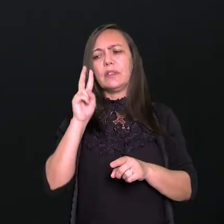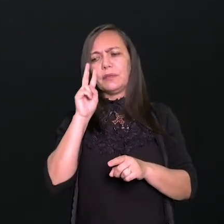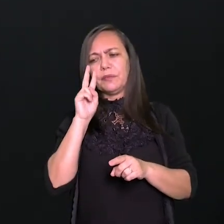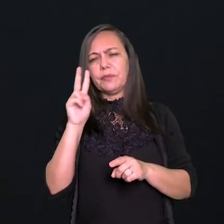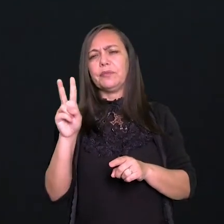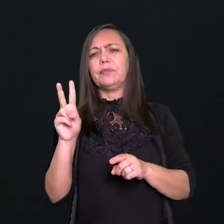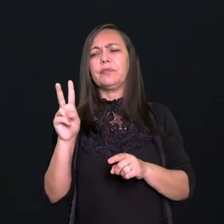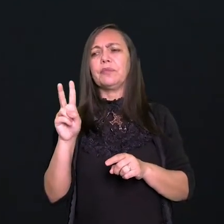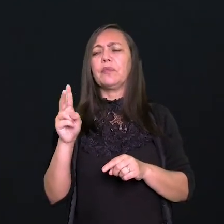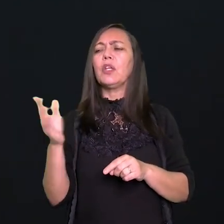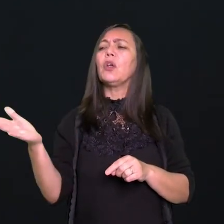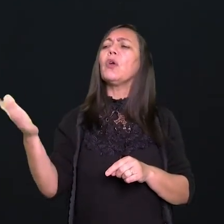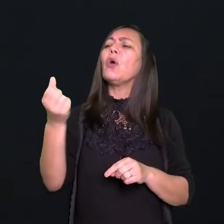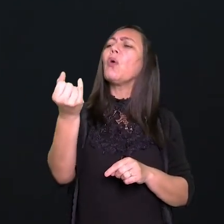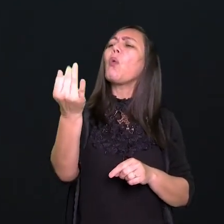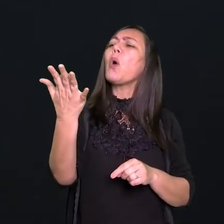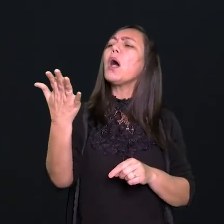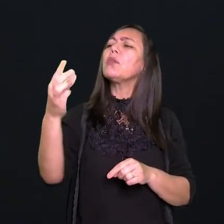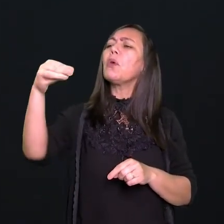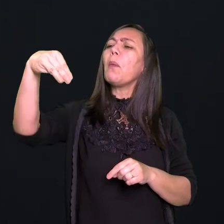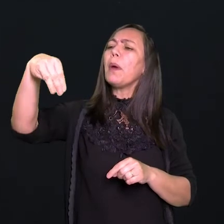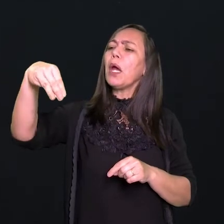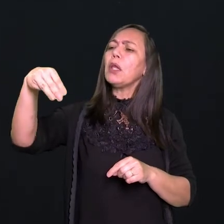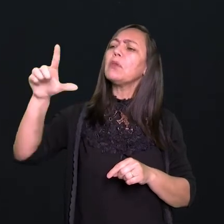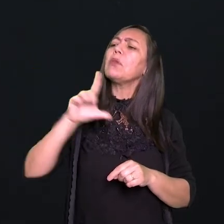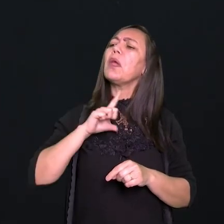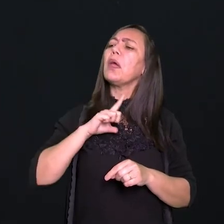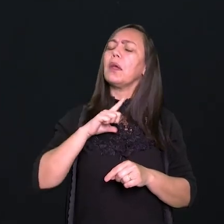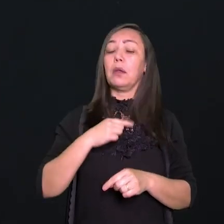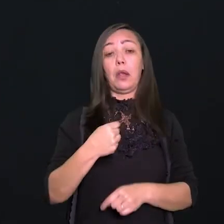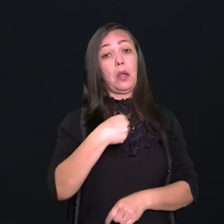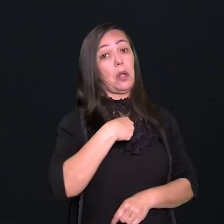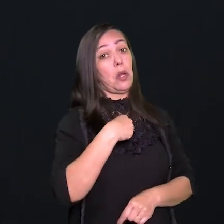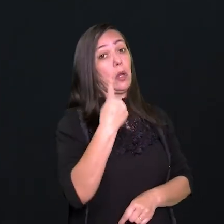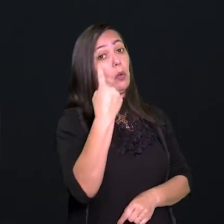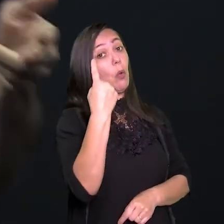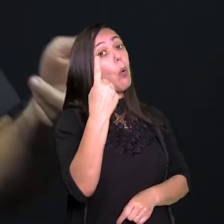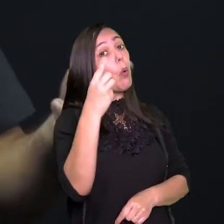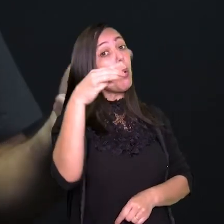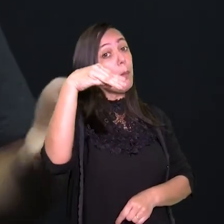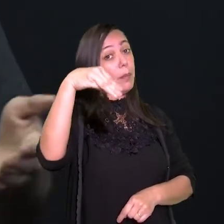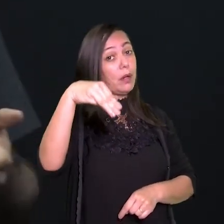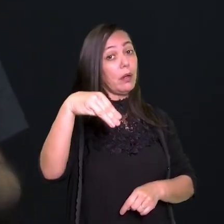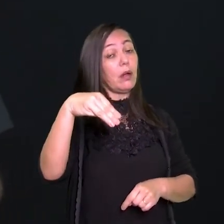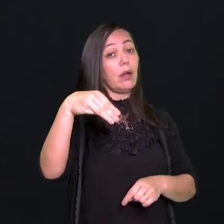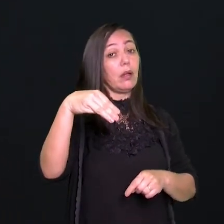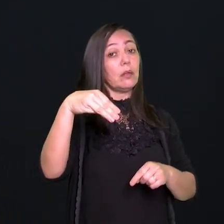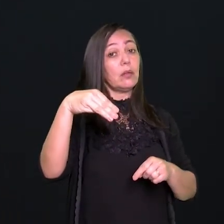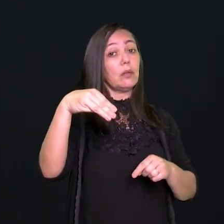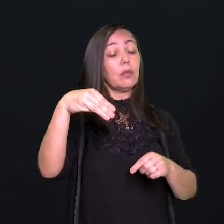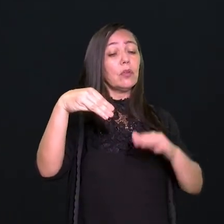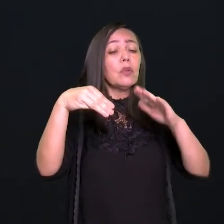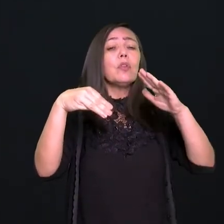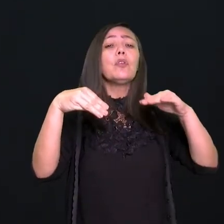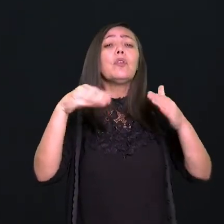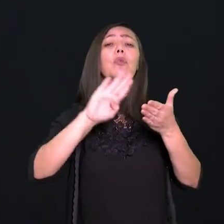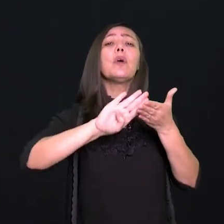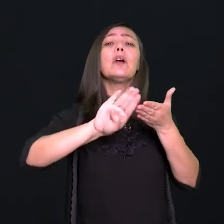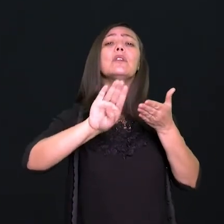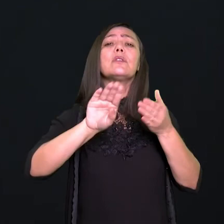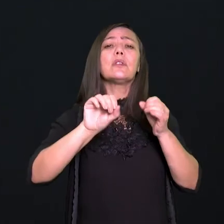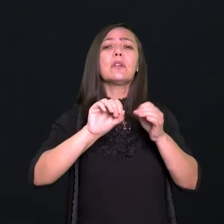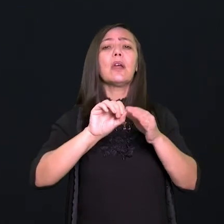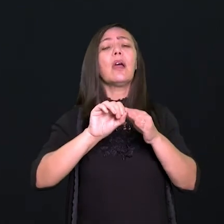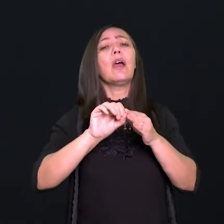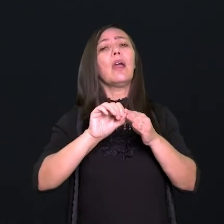aí é: vem cá, quantos metros tu tem? Eu só tenho 1 metro. O restante é em relação a quê? É em relação